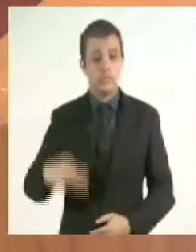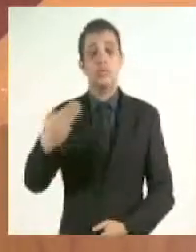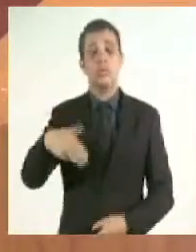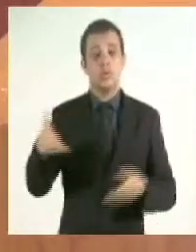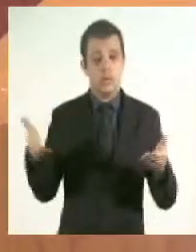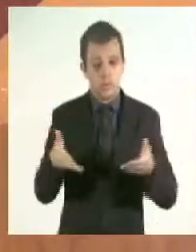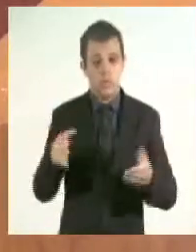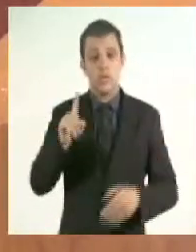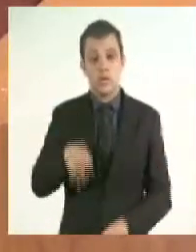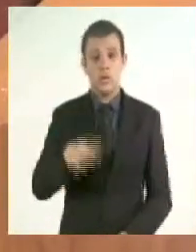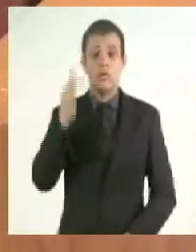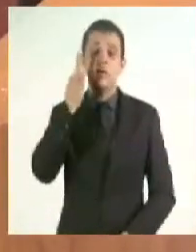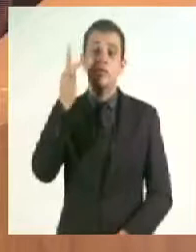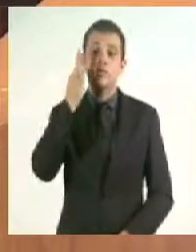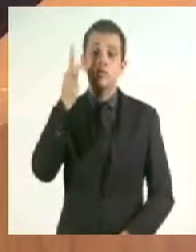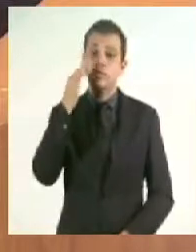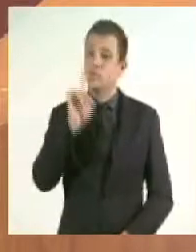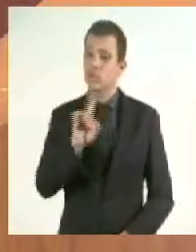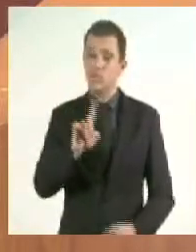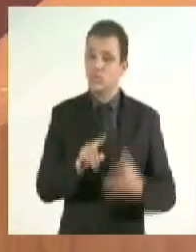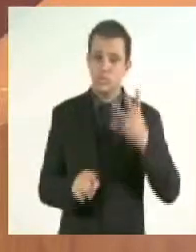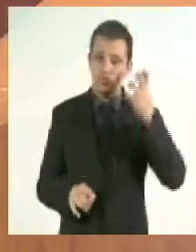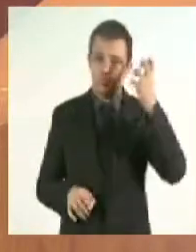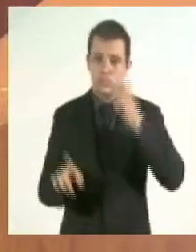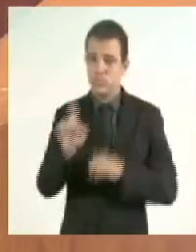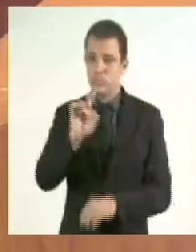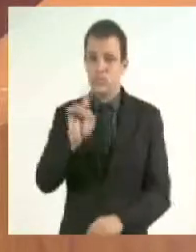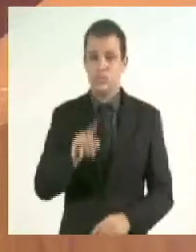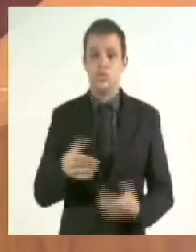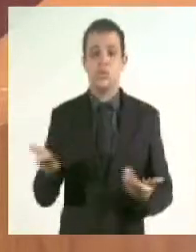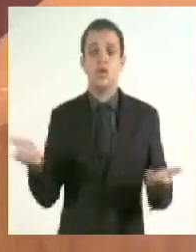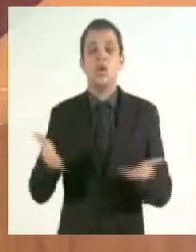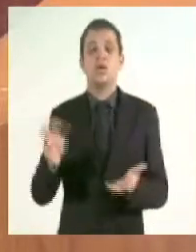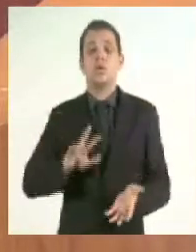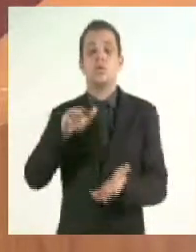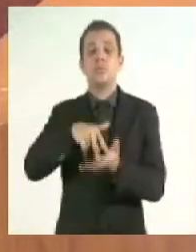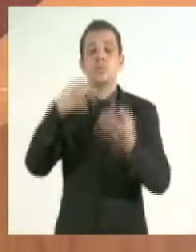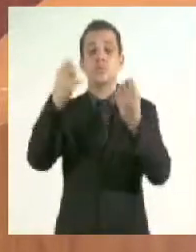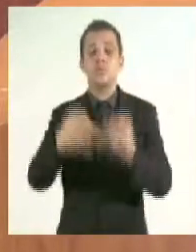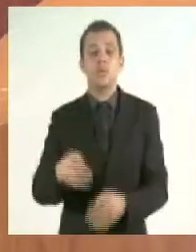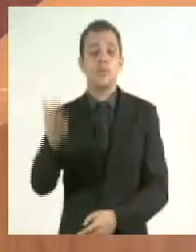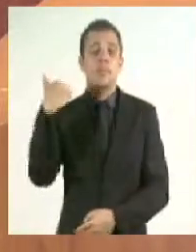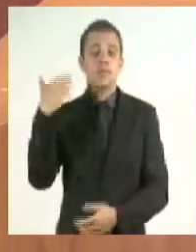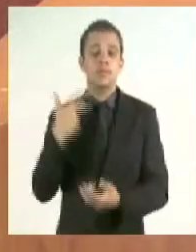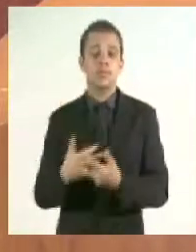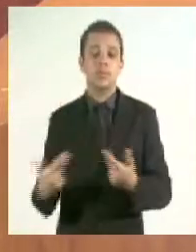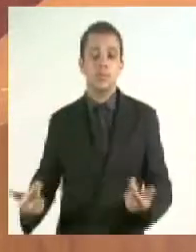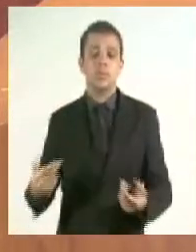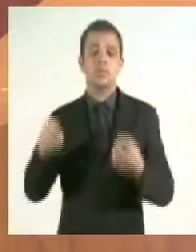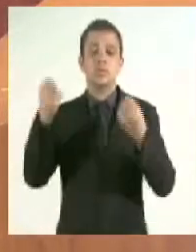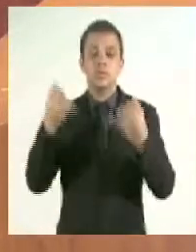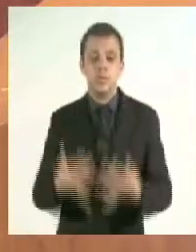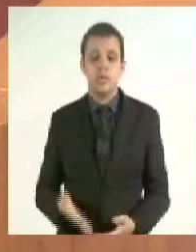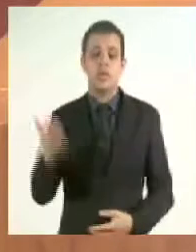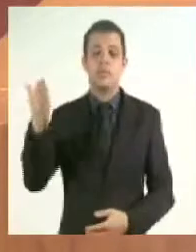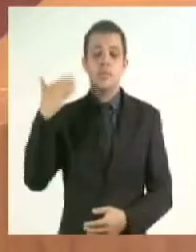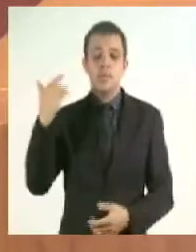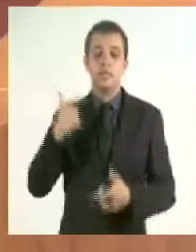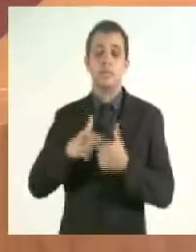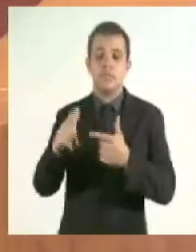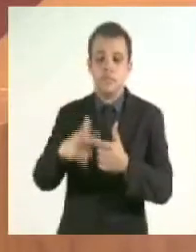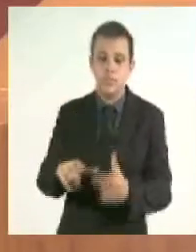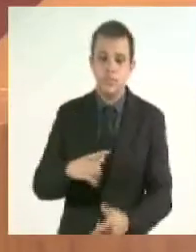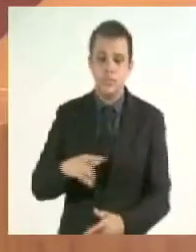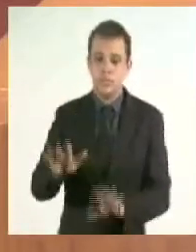não a governadora Rosiana Sarney. Então não adianta vir aqui falar de coisas do passado, querer que essa casa discuta o governo passado, porque esta casa